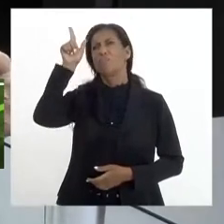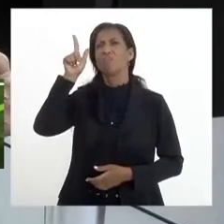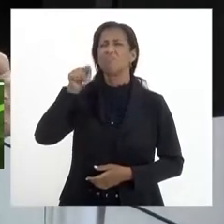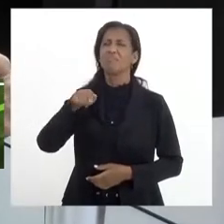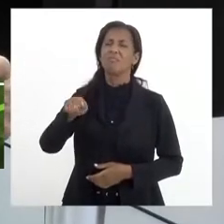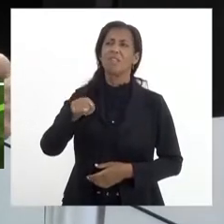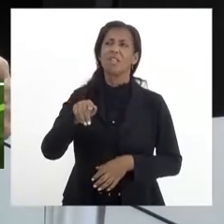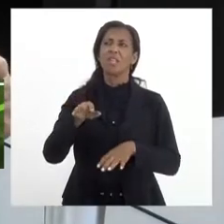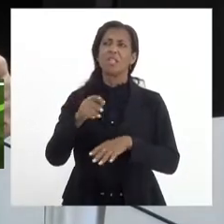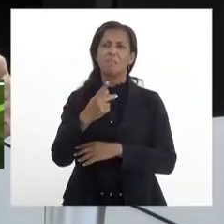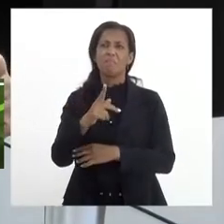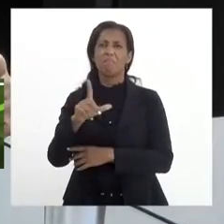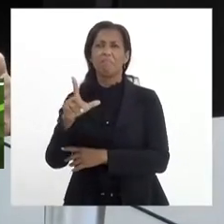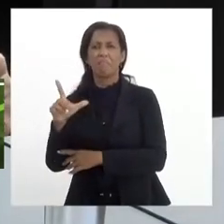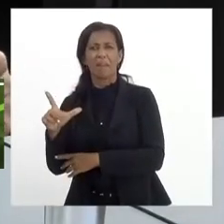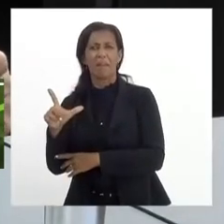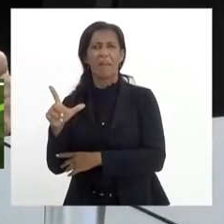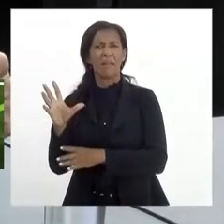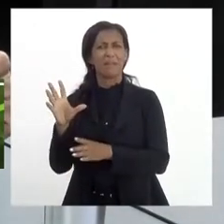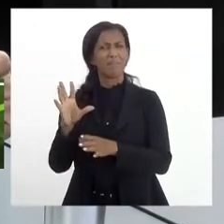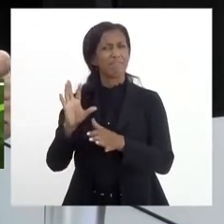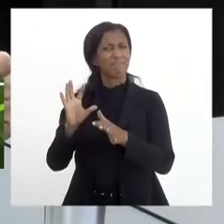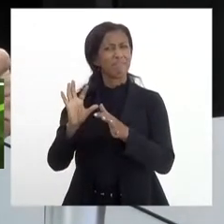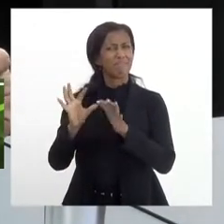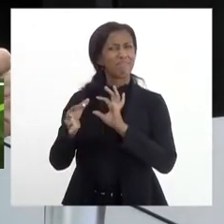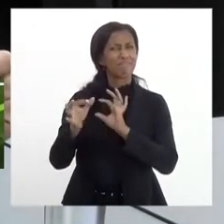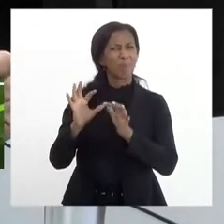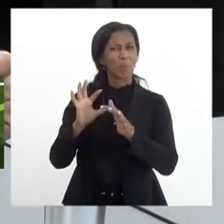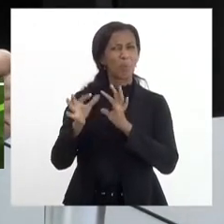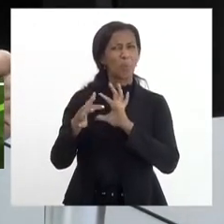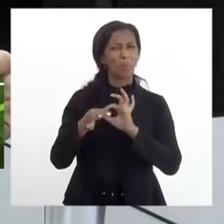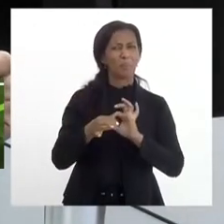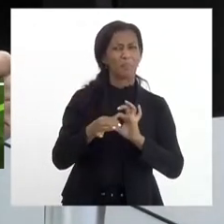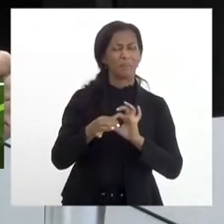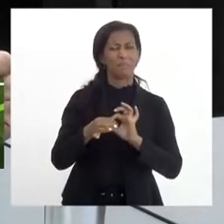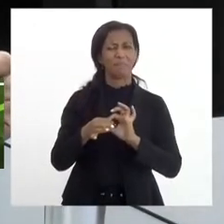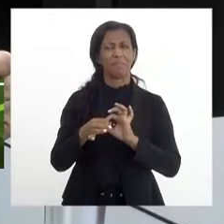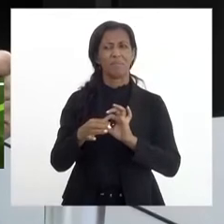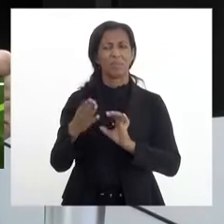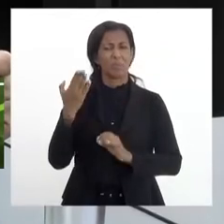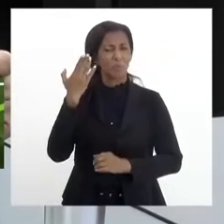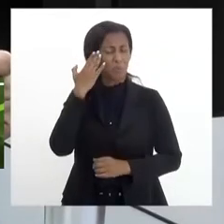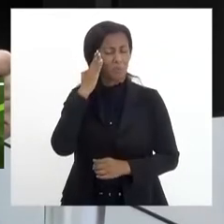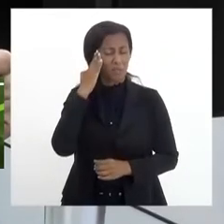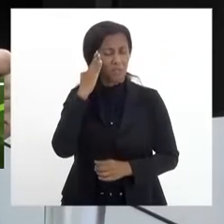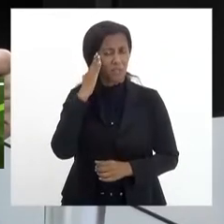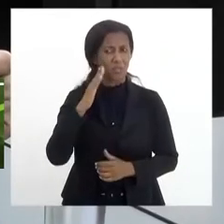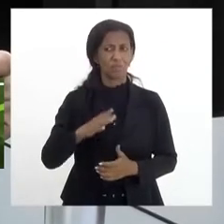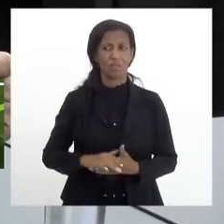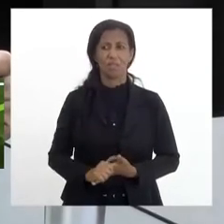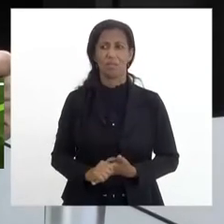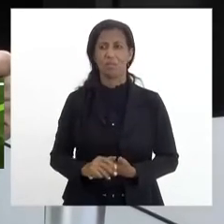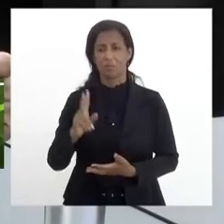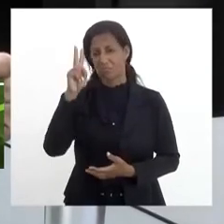quando ele foi à plenária para produzir emenda. Um tema, no meu entendimento, até